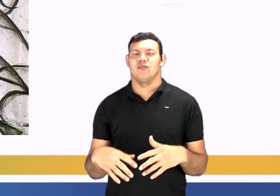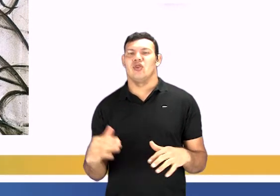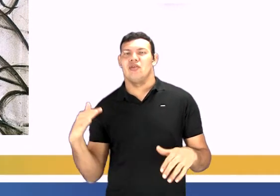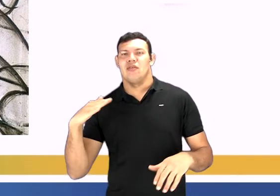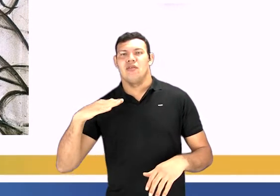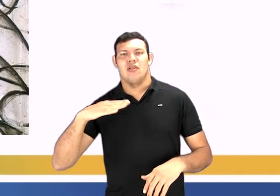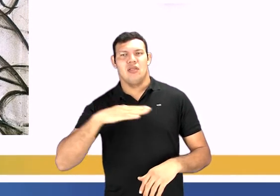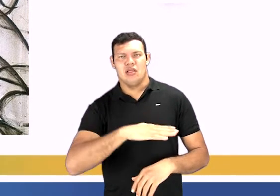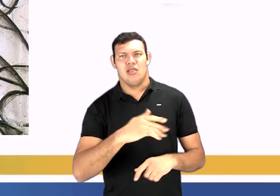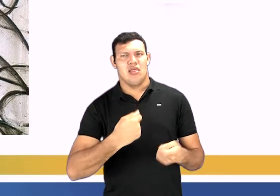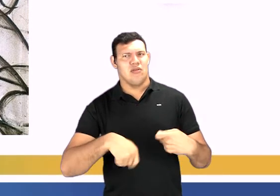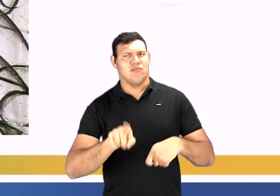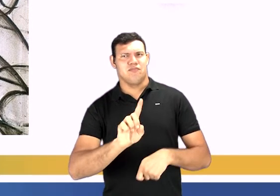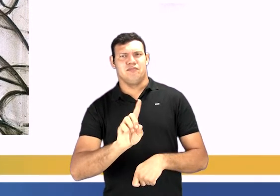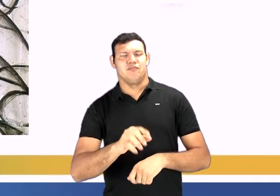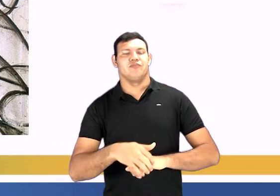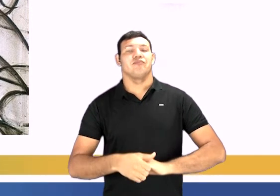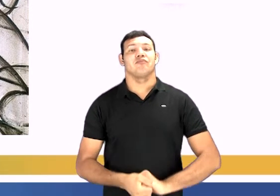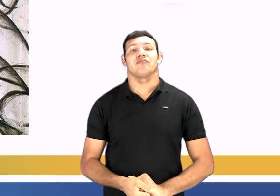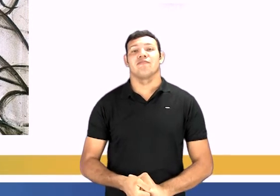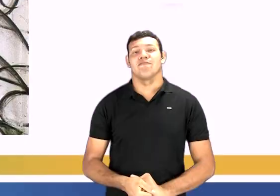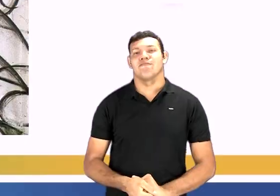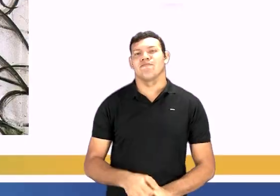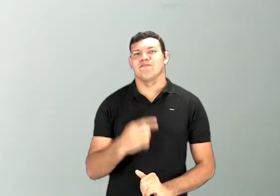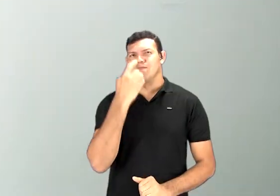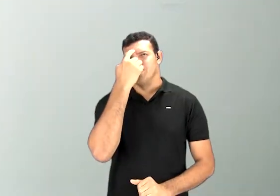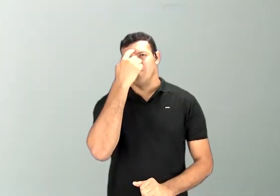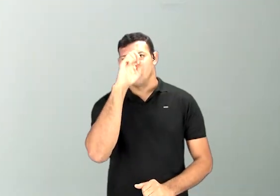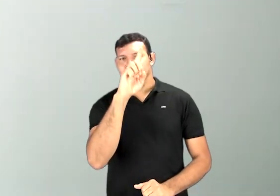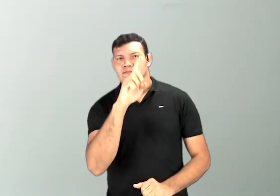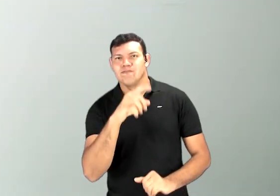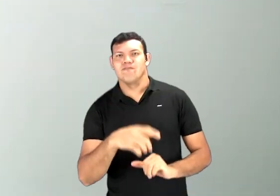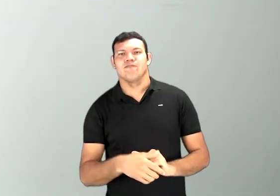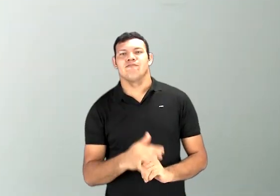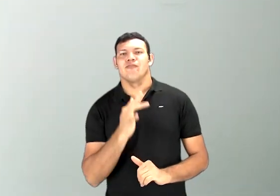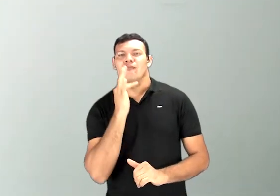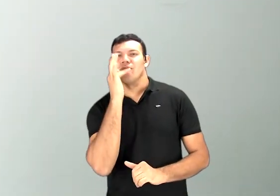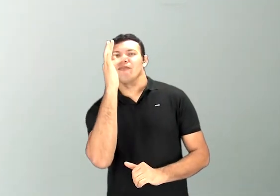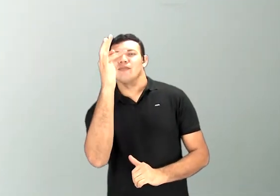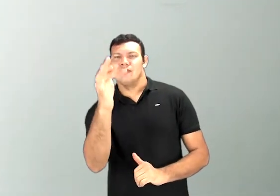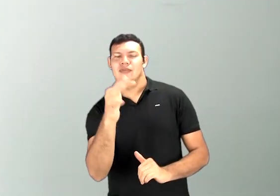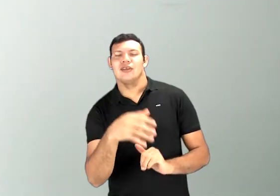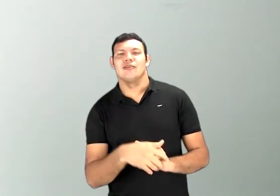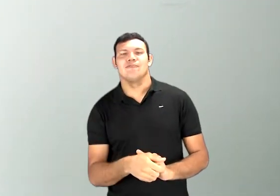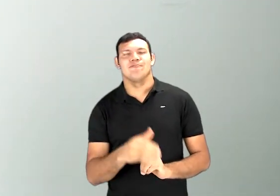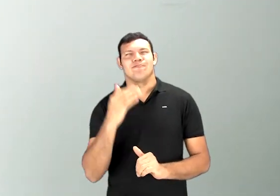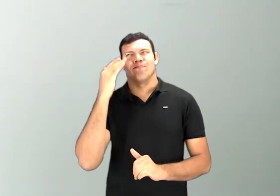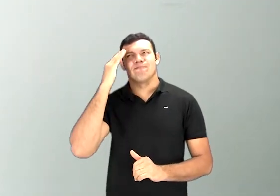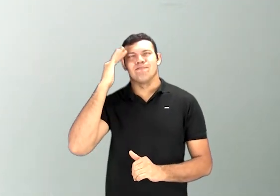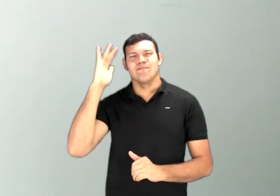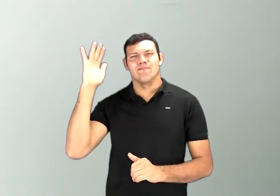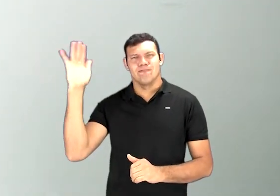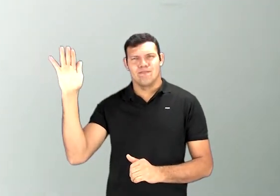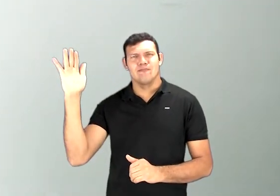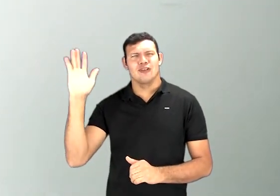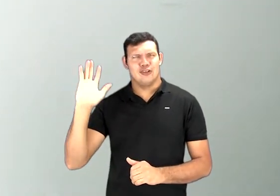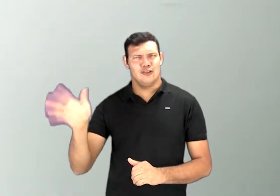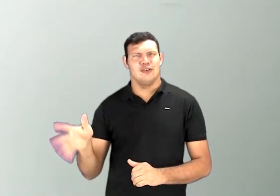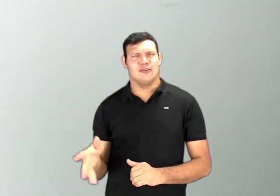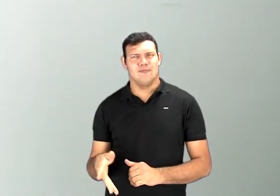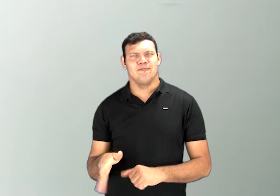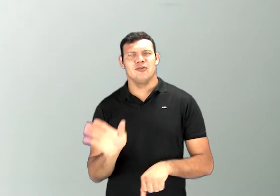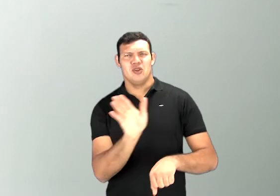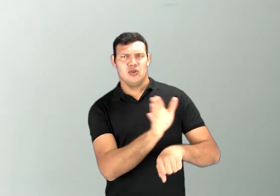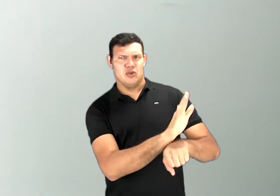que a gente começa a ver as ideias sobre o futuro. O que seria o futuro? Já imaginaram, né? A gente já viu alguns filmes